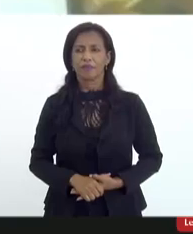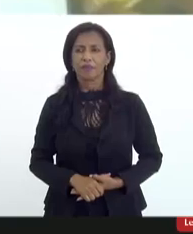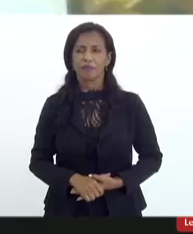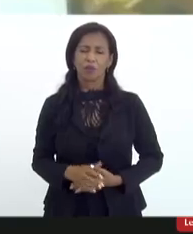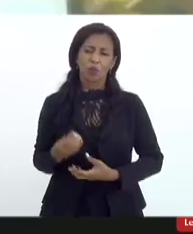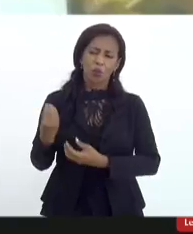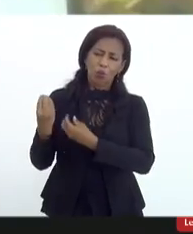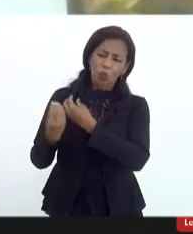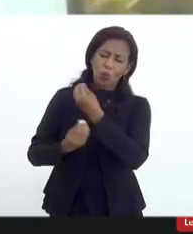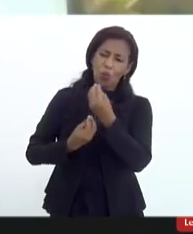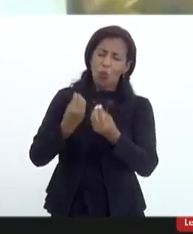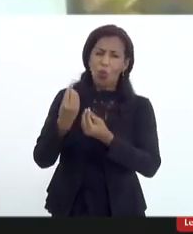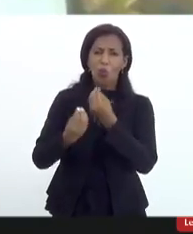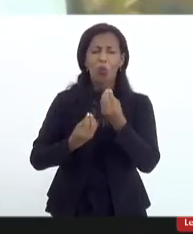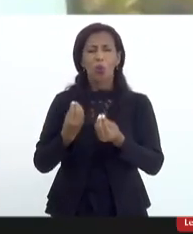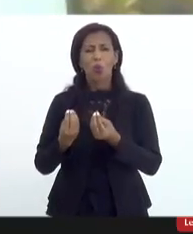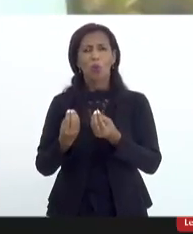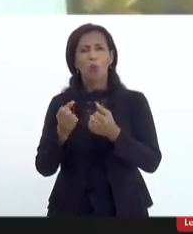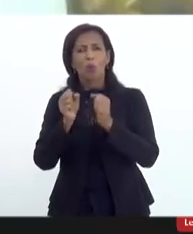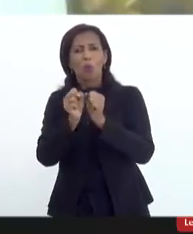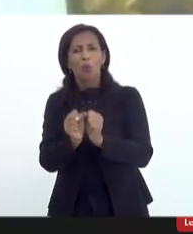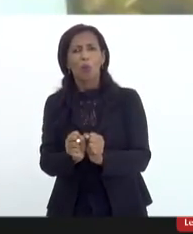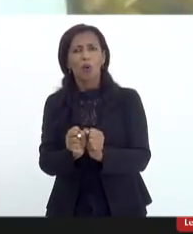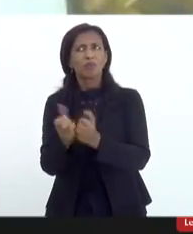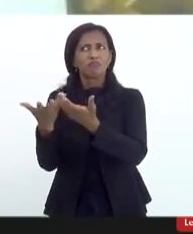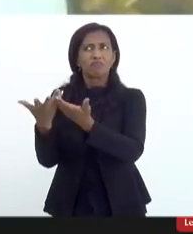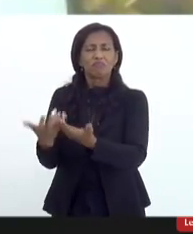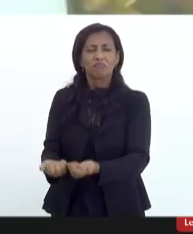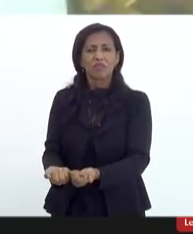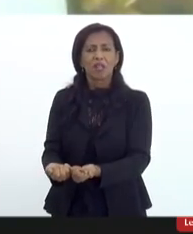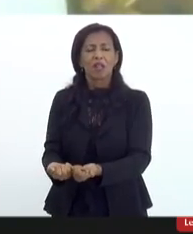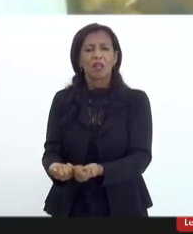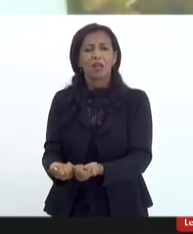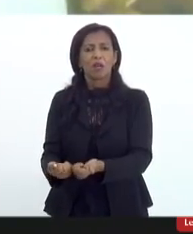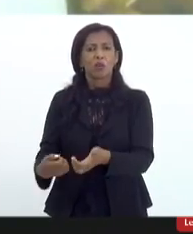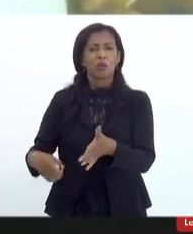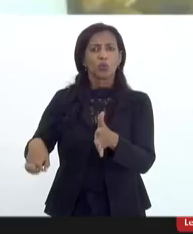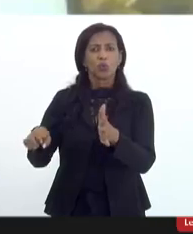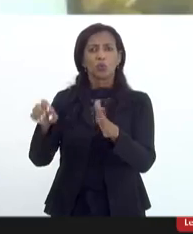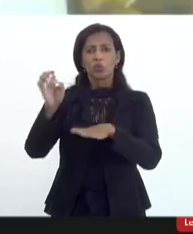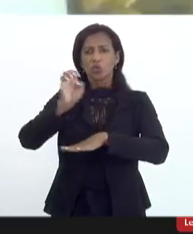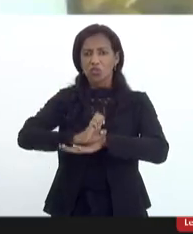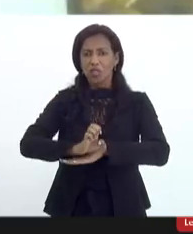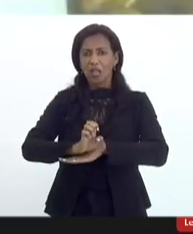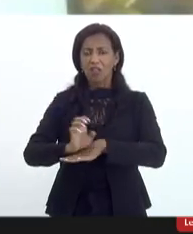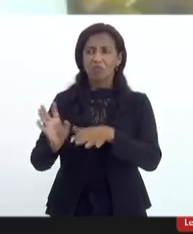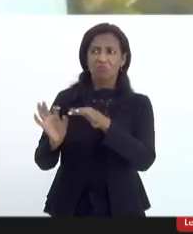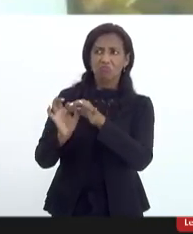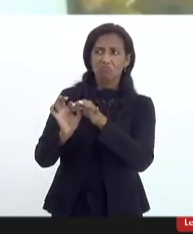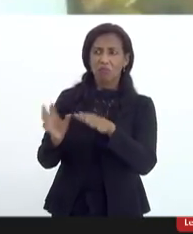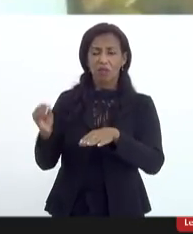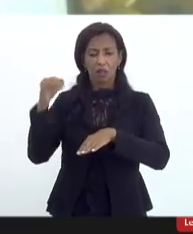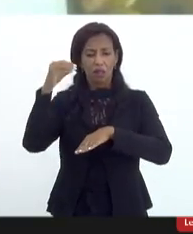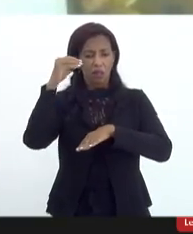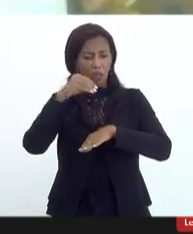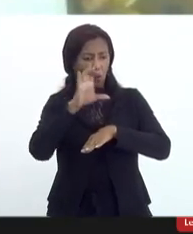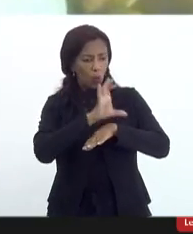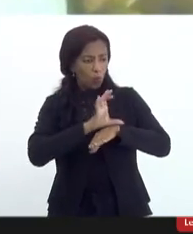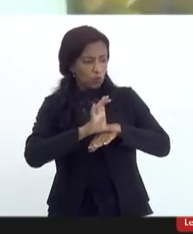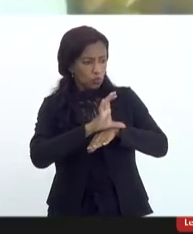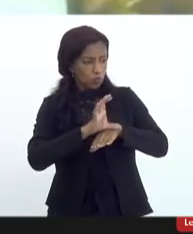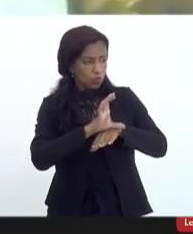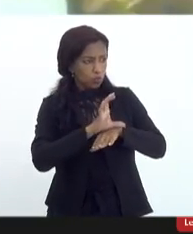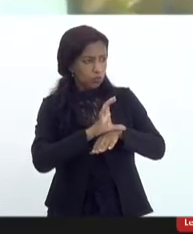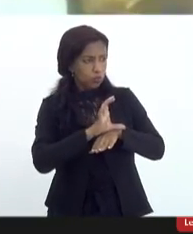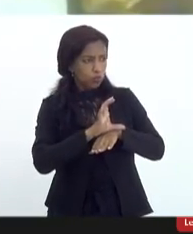Como a gente pode permitir, num Estado laico, previsto na Constituição,